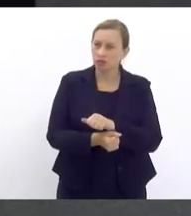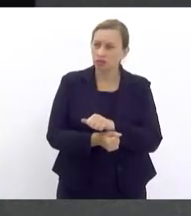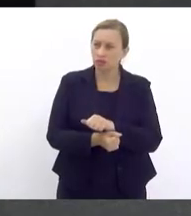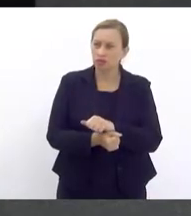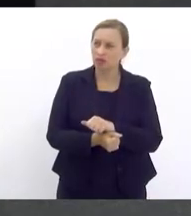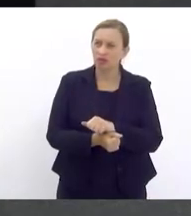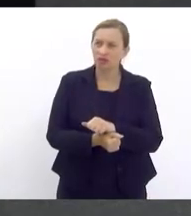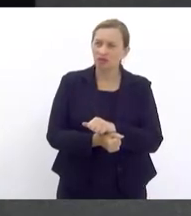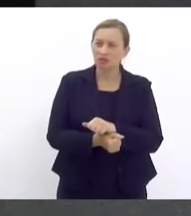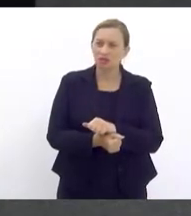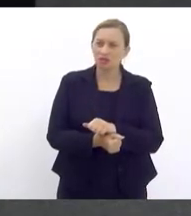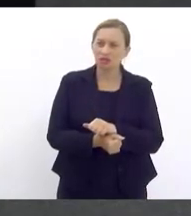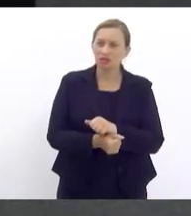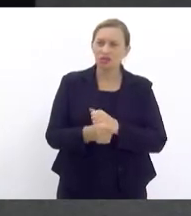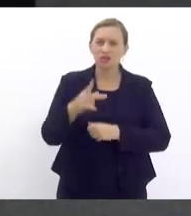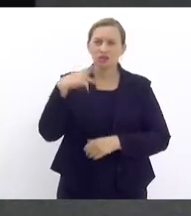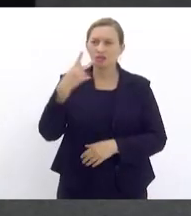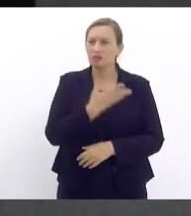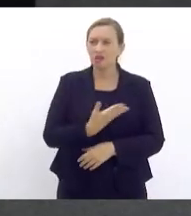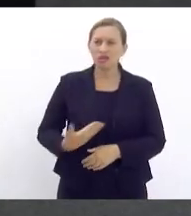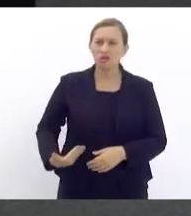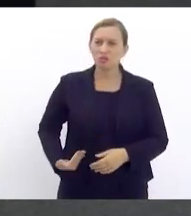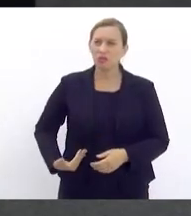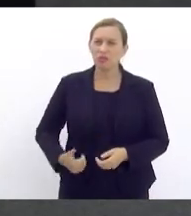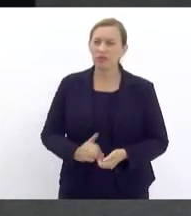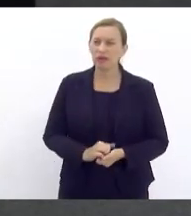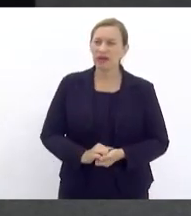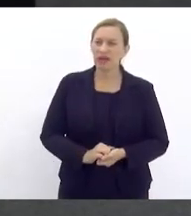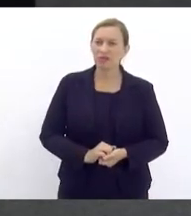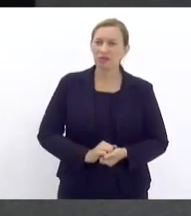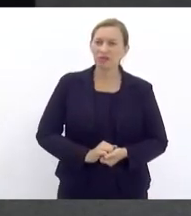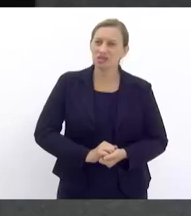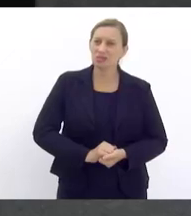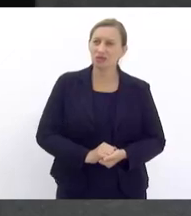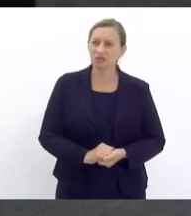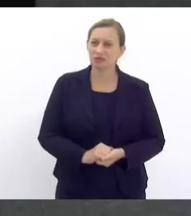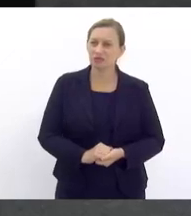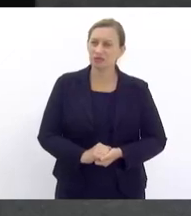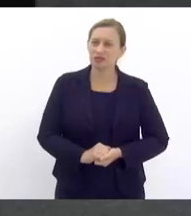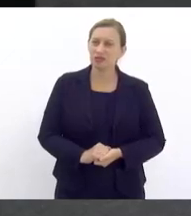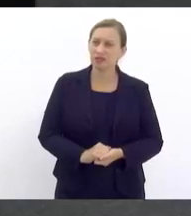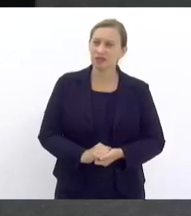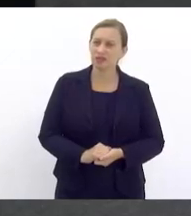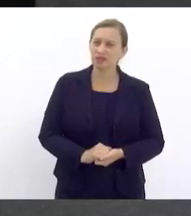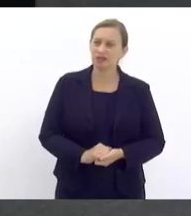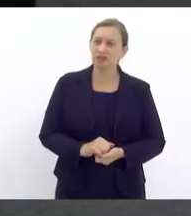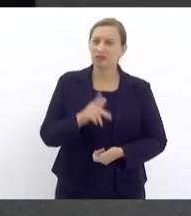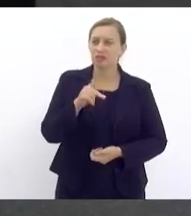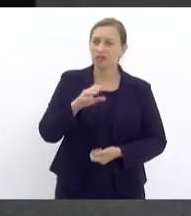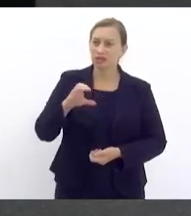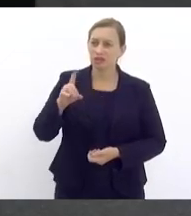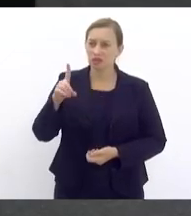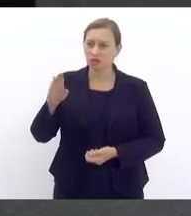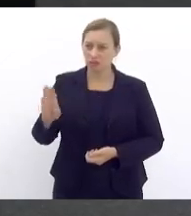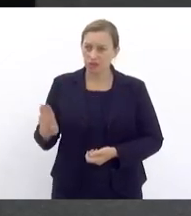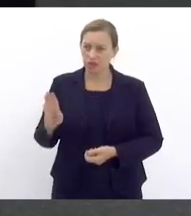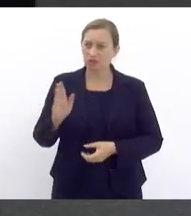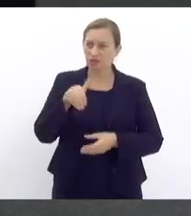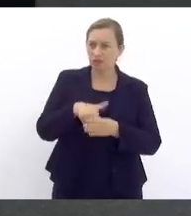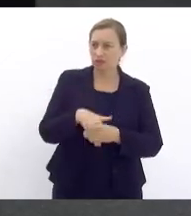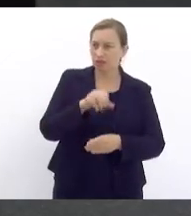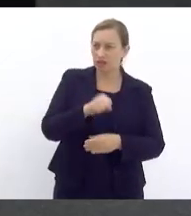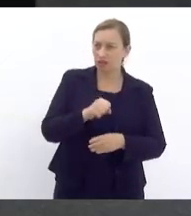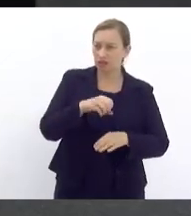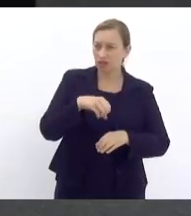política pública que lhes atende assegurada Parabéns tia Ju queria dizer que a bancada do PC do bem então votará favorável